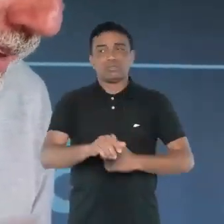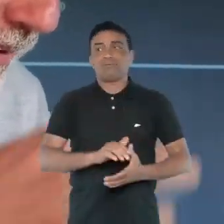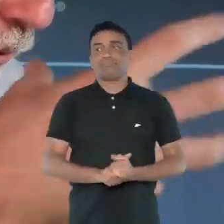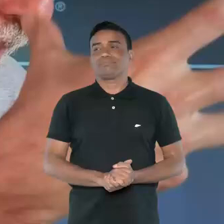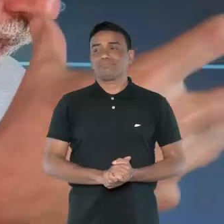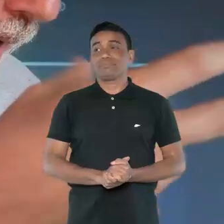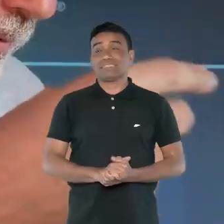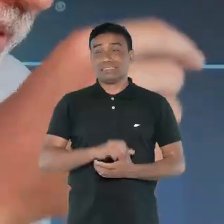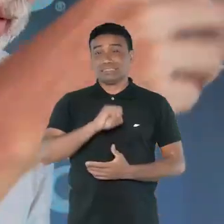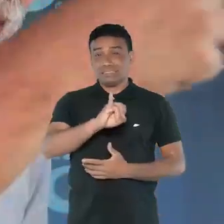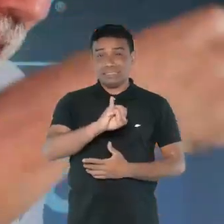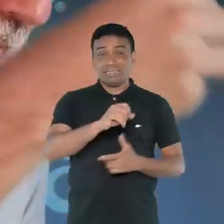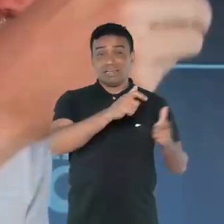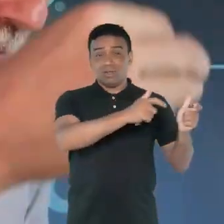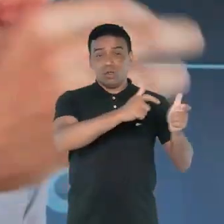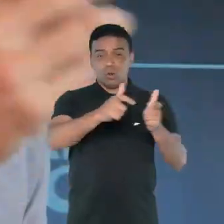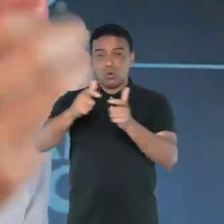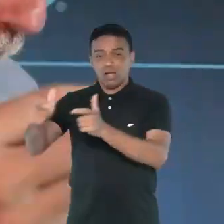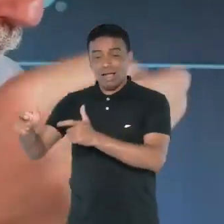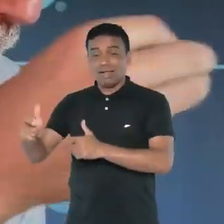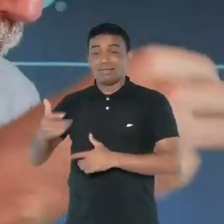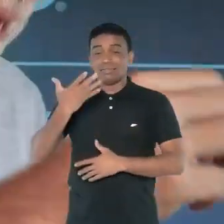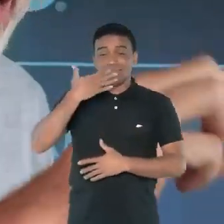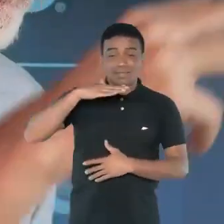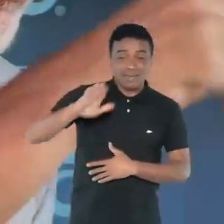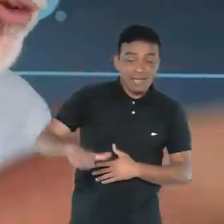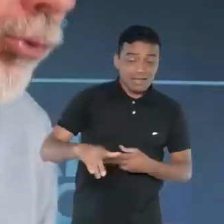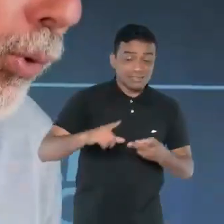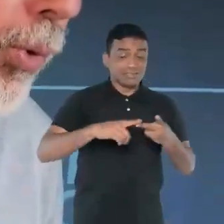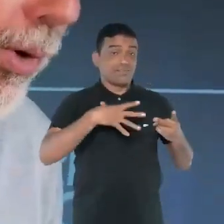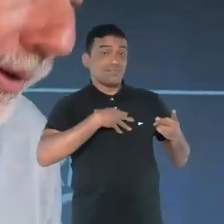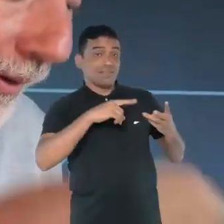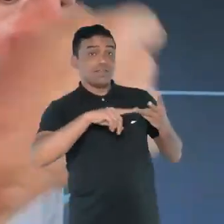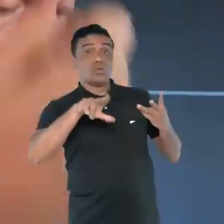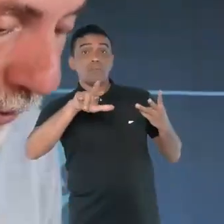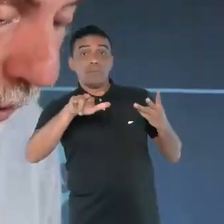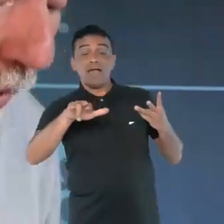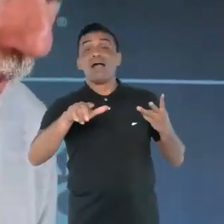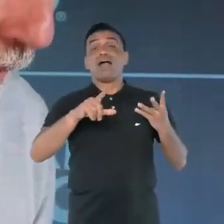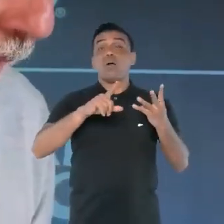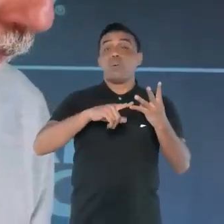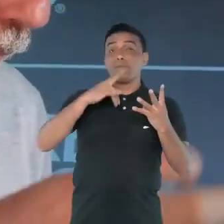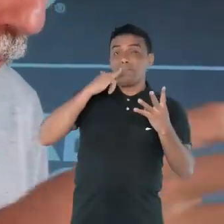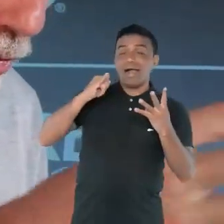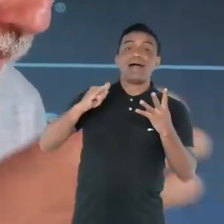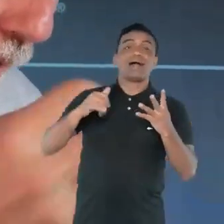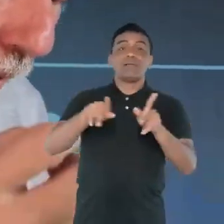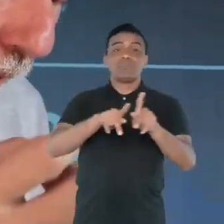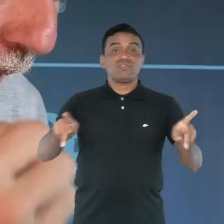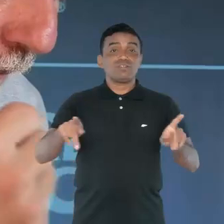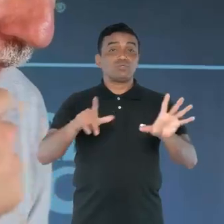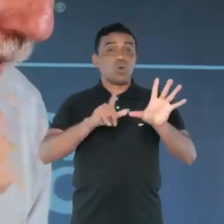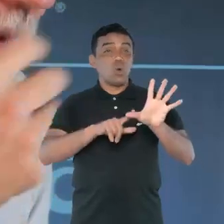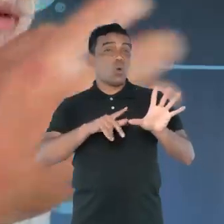se nesses lugares, né, criança, filho, irmão, pai, professor, escritor, aonde melhor